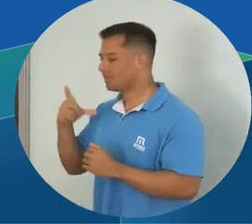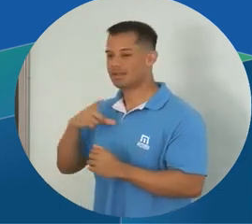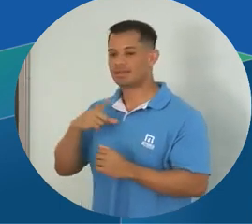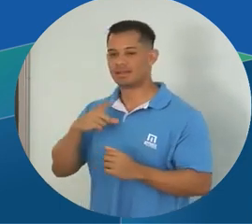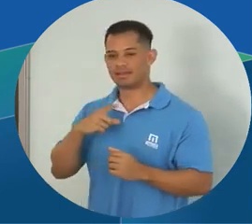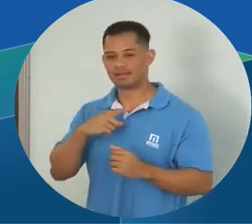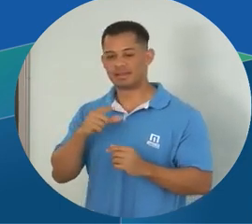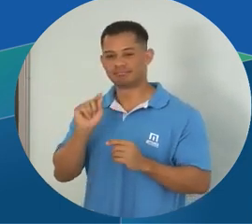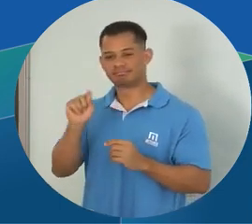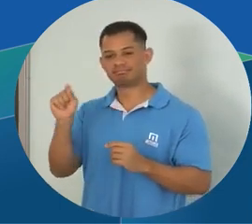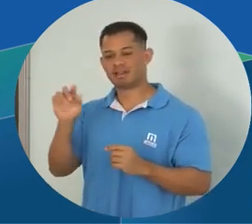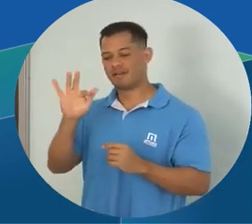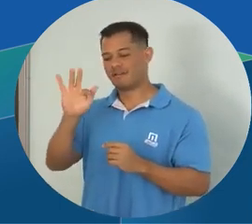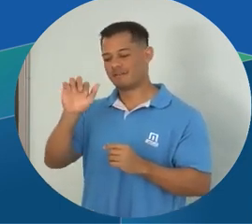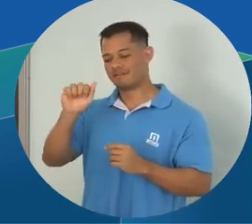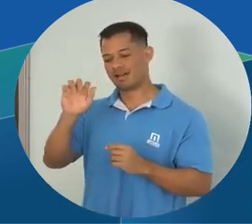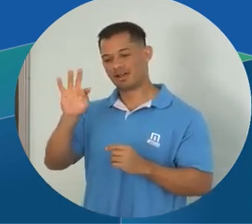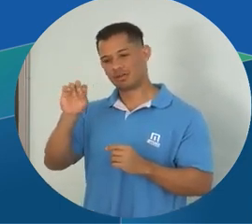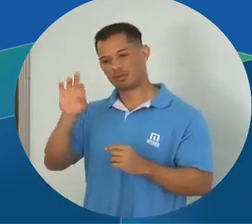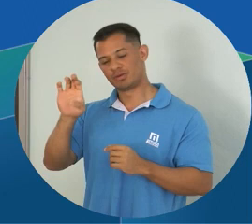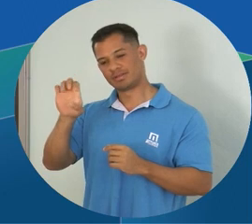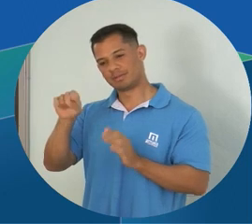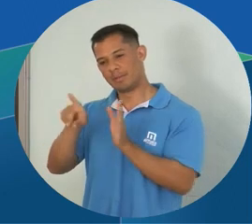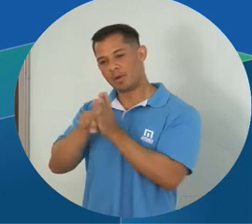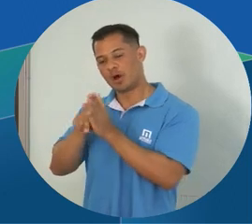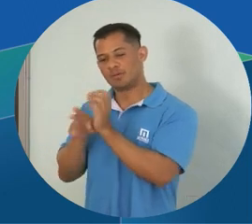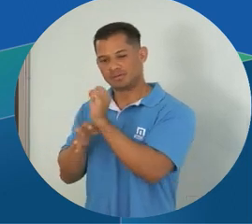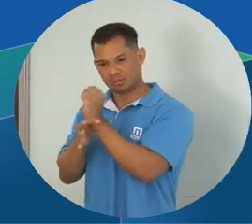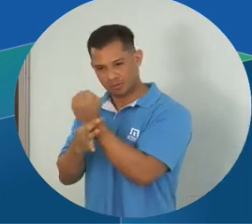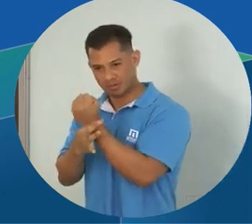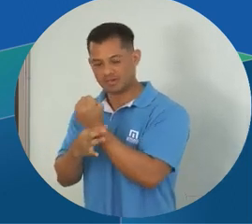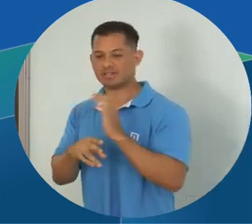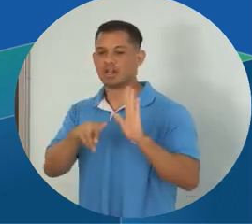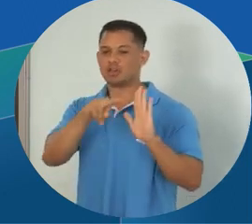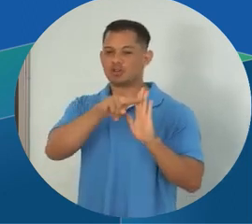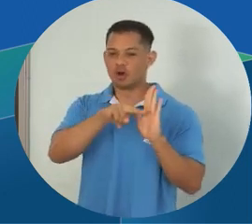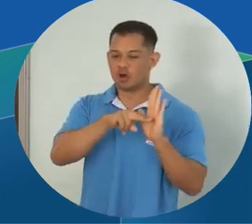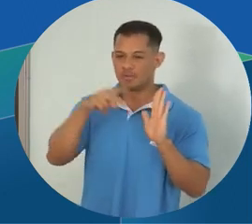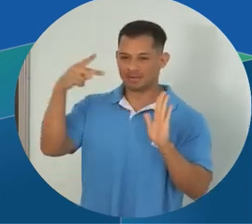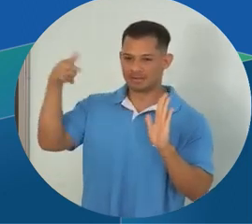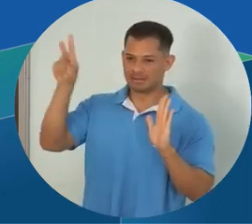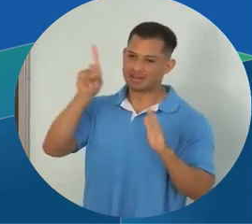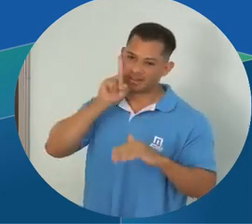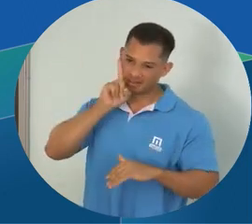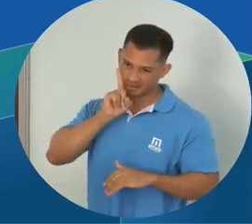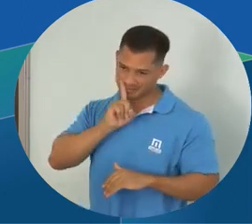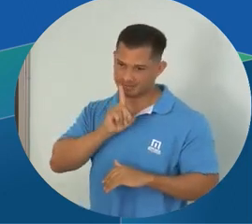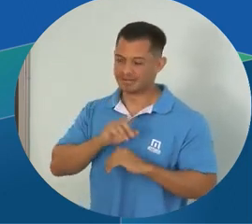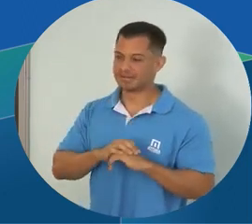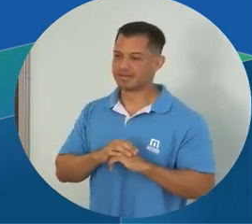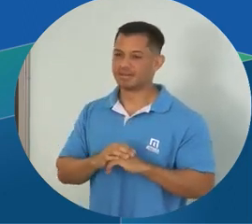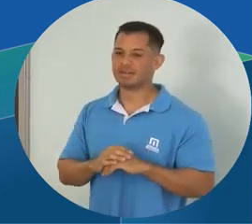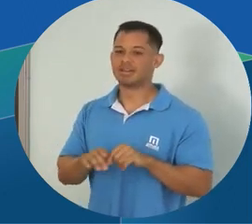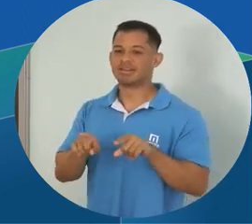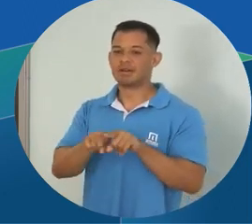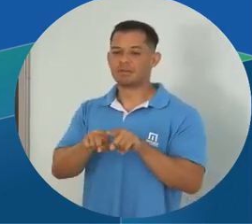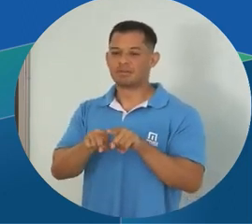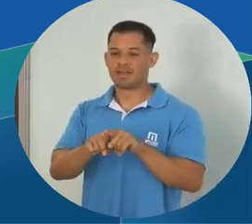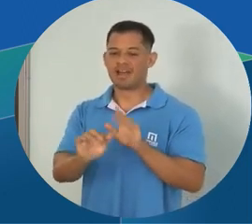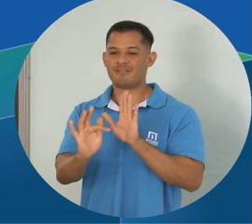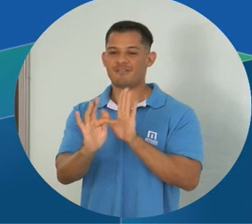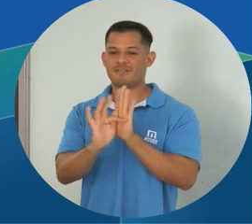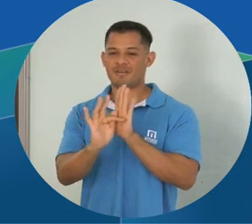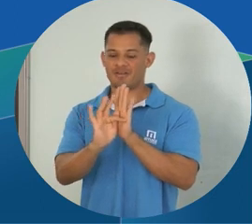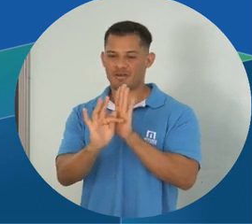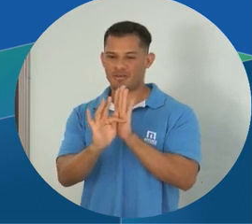de segurança devido à Eletrobras, as normas norte-americanas, e a equação básica, que